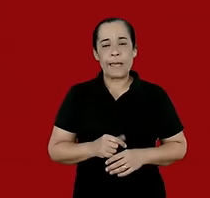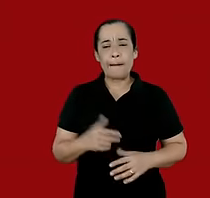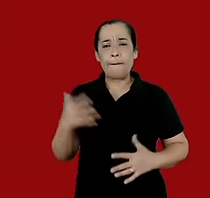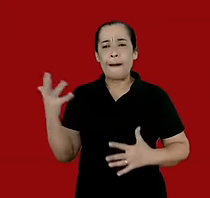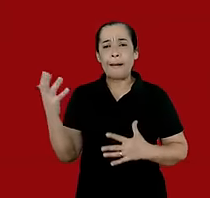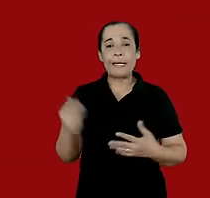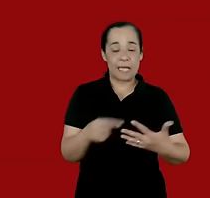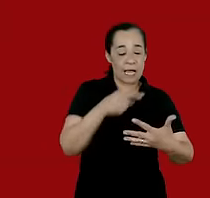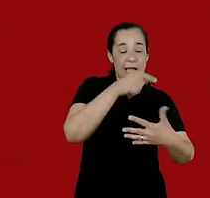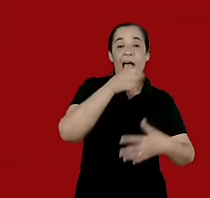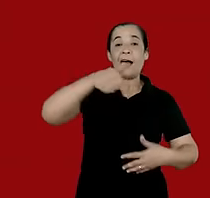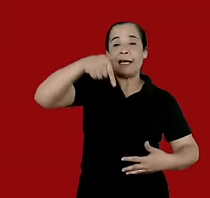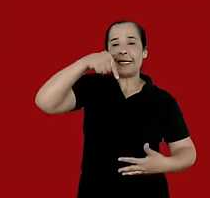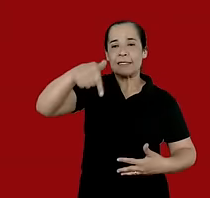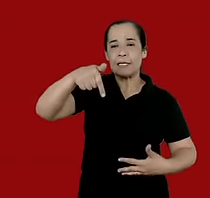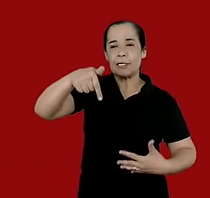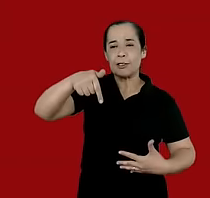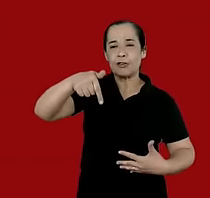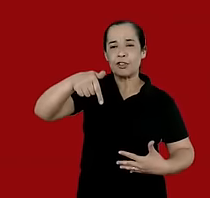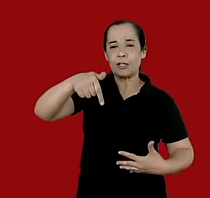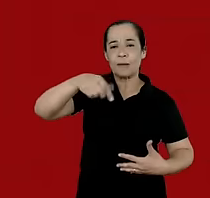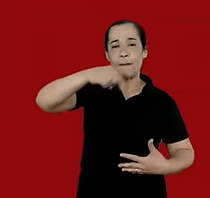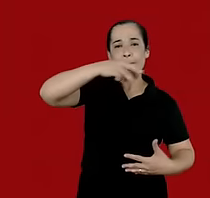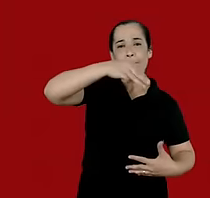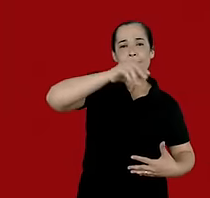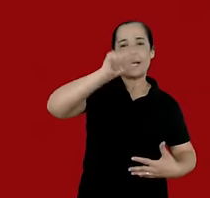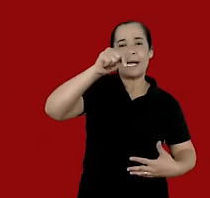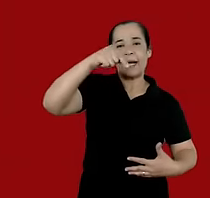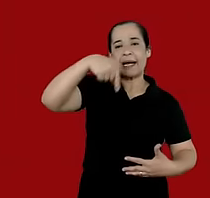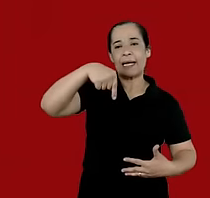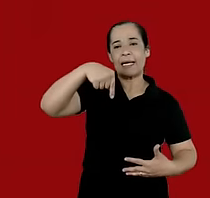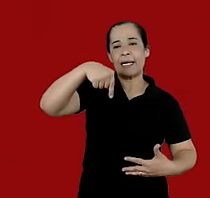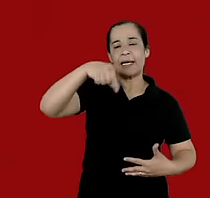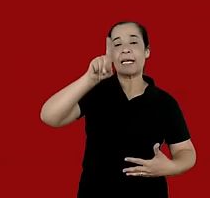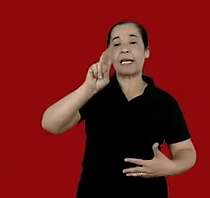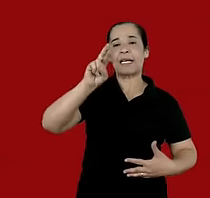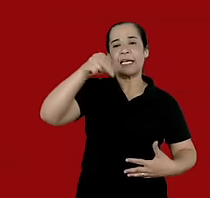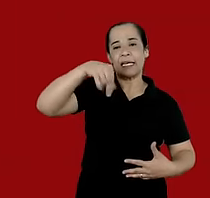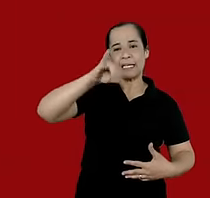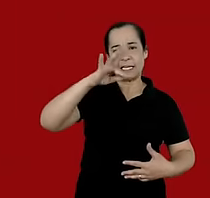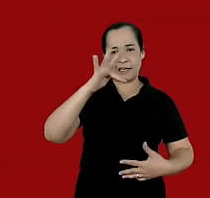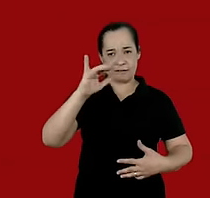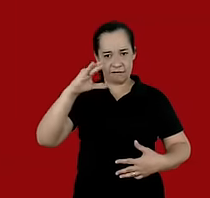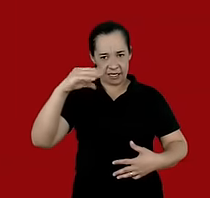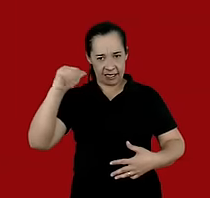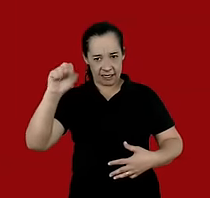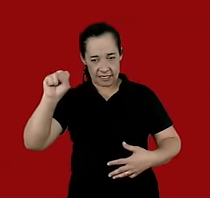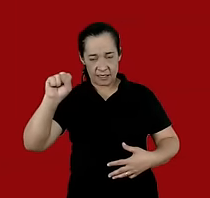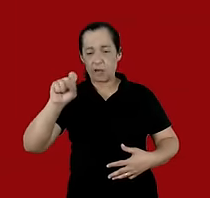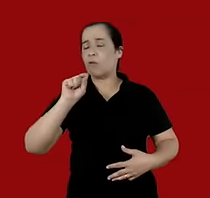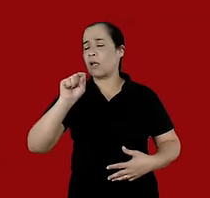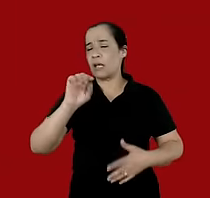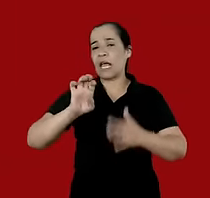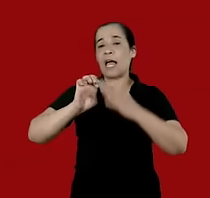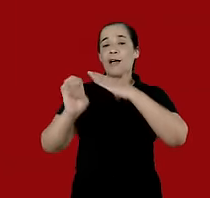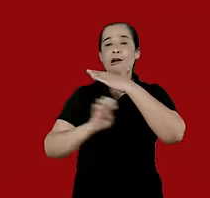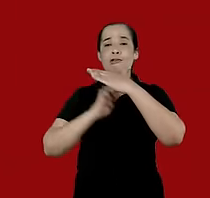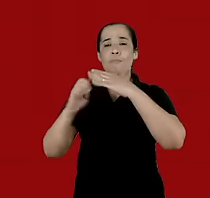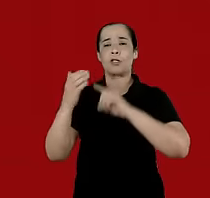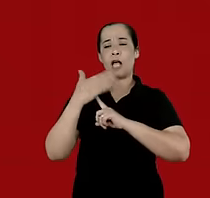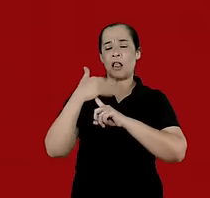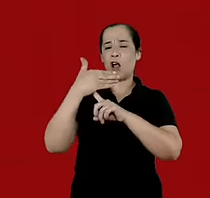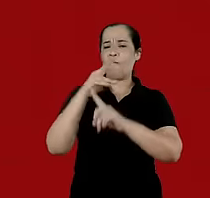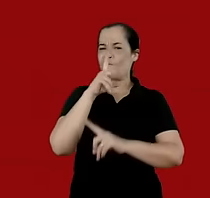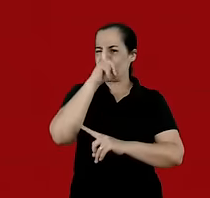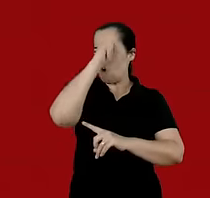magníficas Magnific Seven que são as empresas de tecnologia que tão muito fortes e além de tudo para poder né